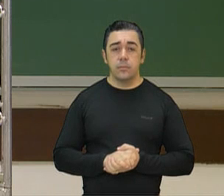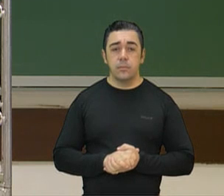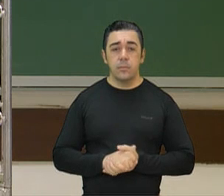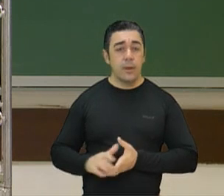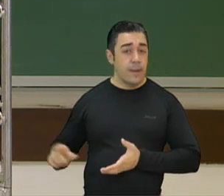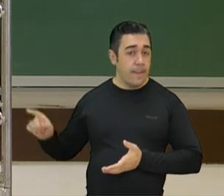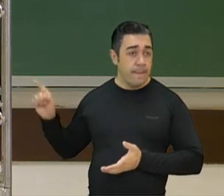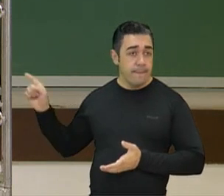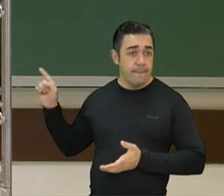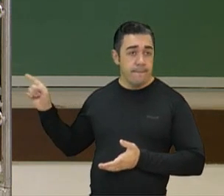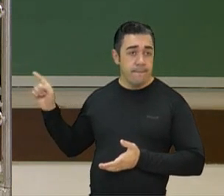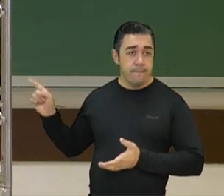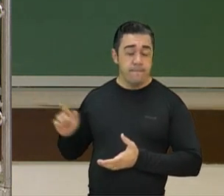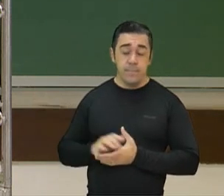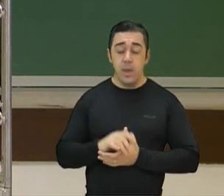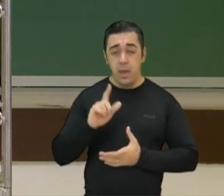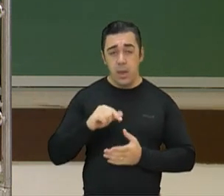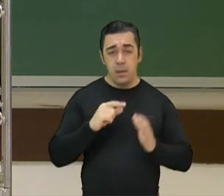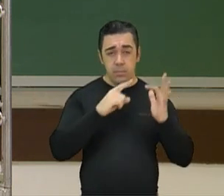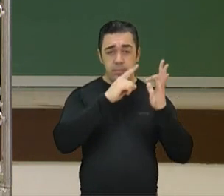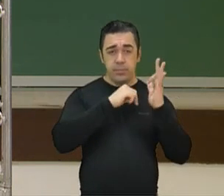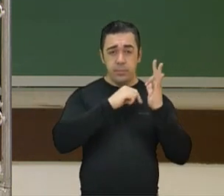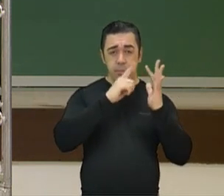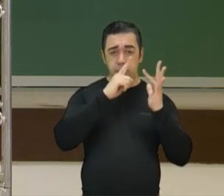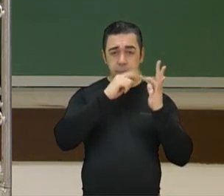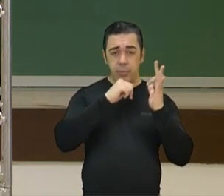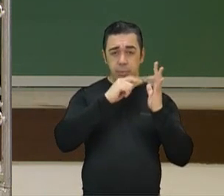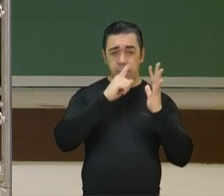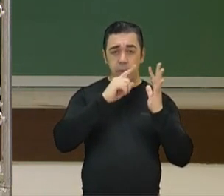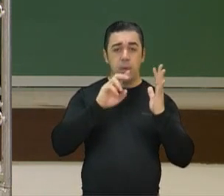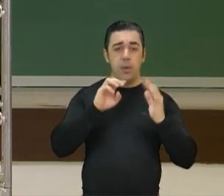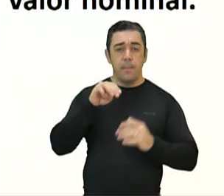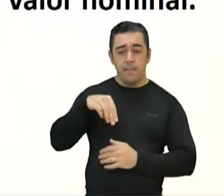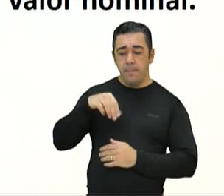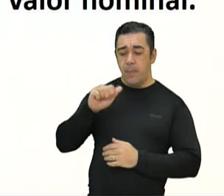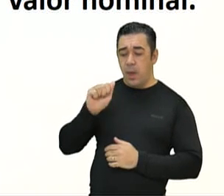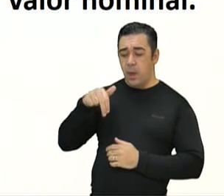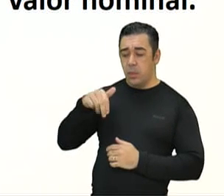Dispositivos de manobra. Pessoal, nós chamamos de dispositivos de manobra,